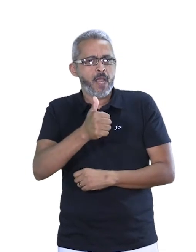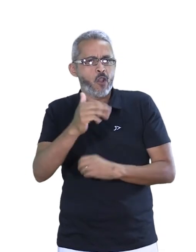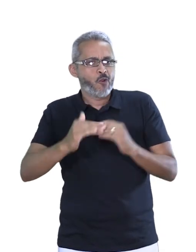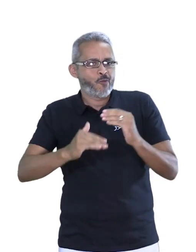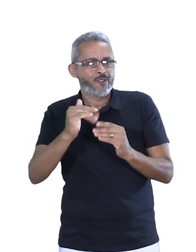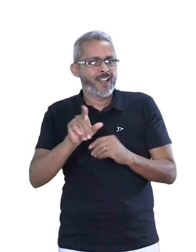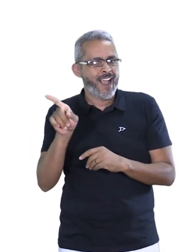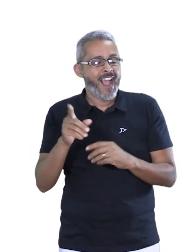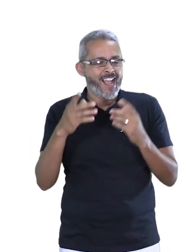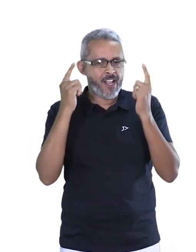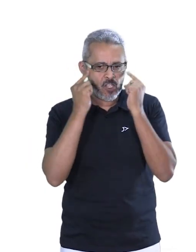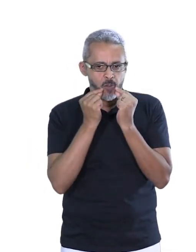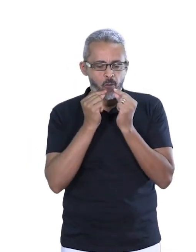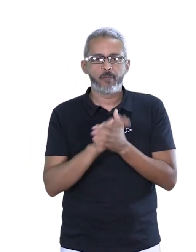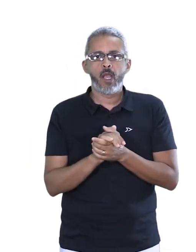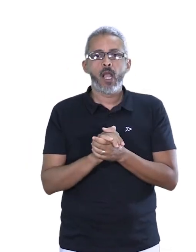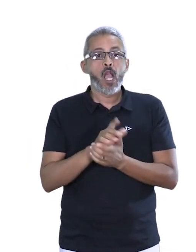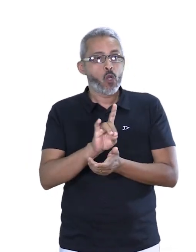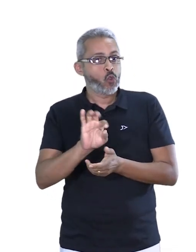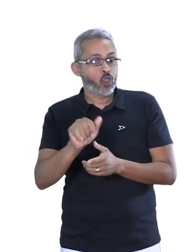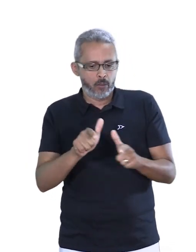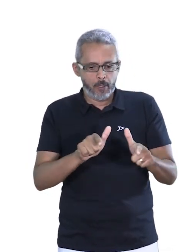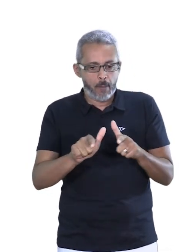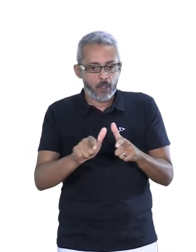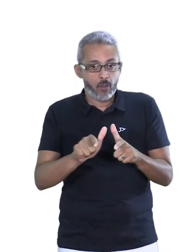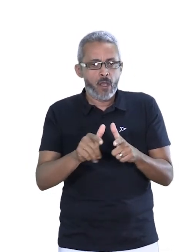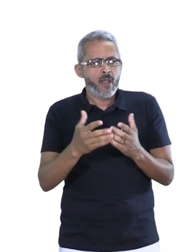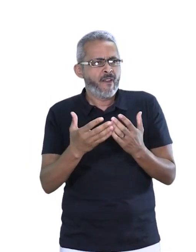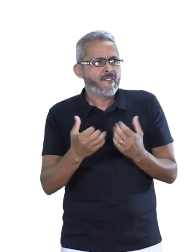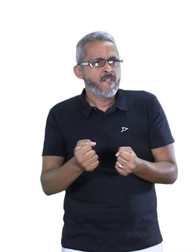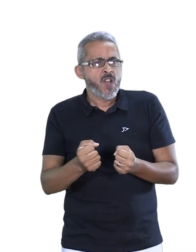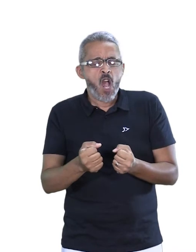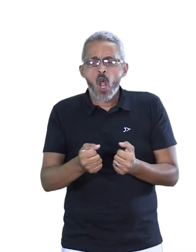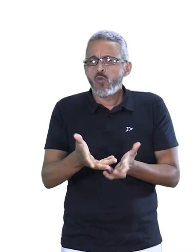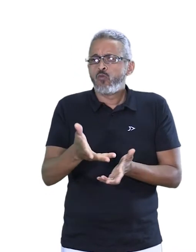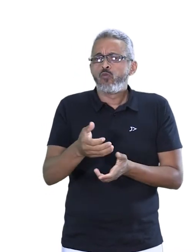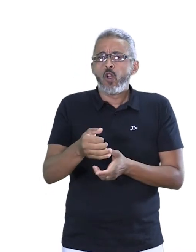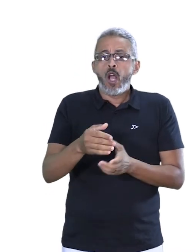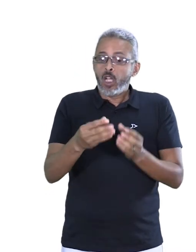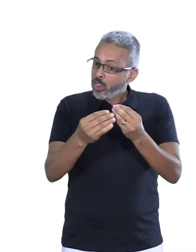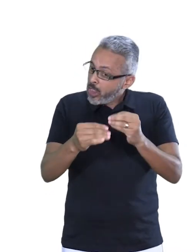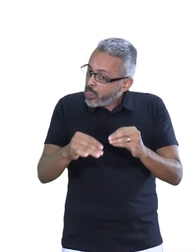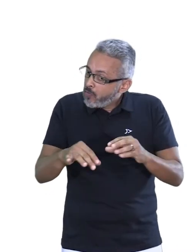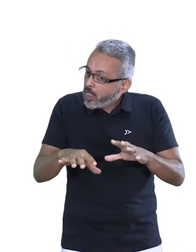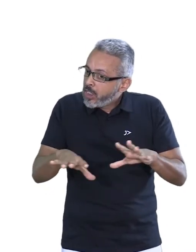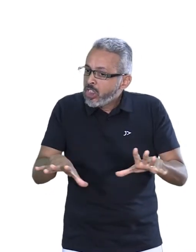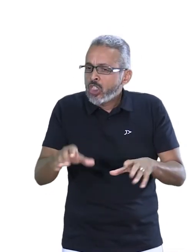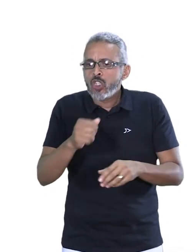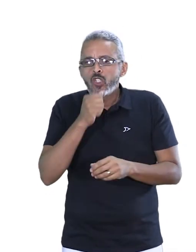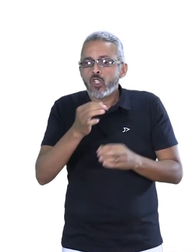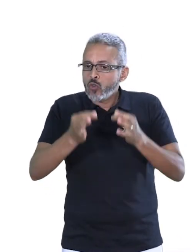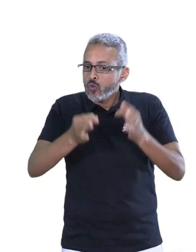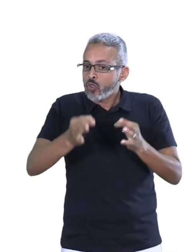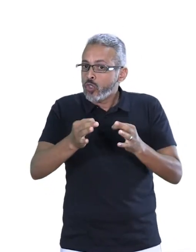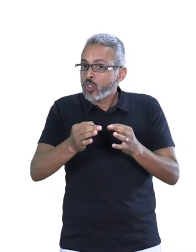melhores profissões do Seu Madruga. No Dia do Trabalhador, vamos desfazer uma das maiores injustiças